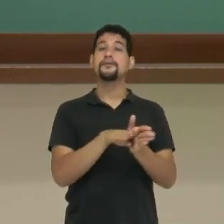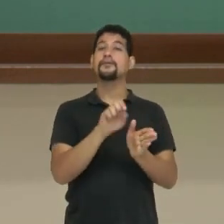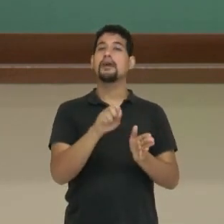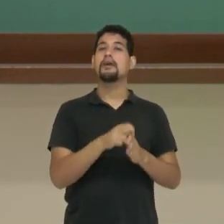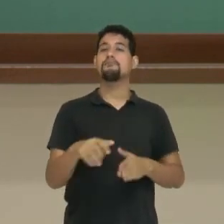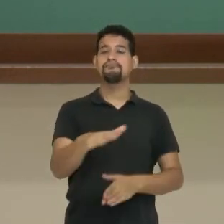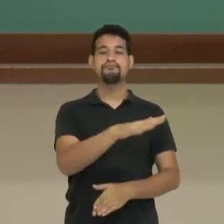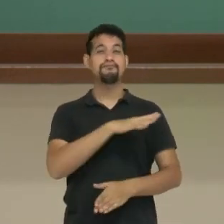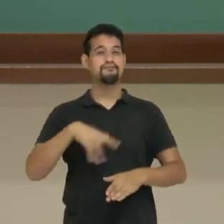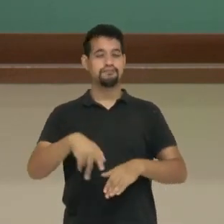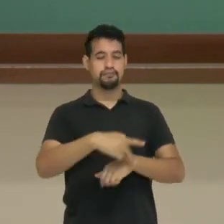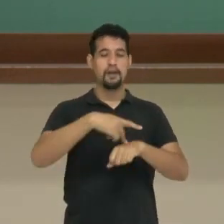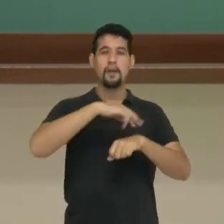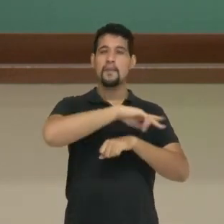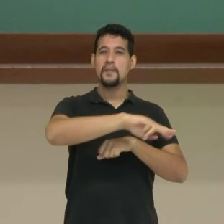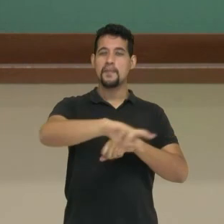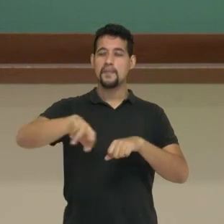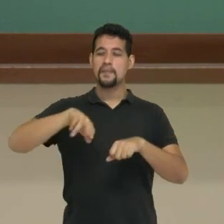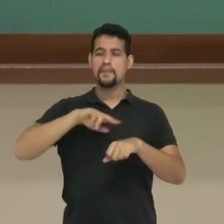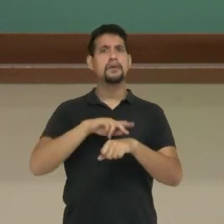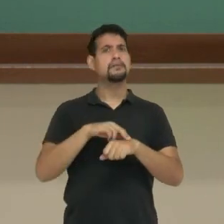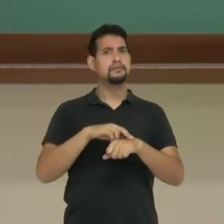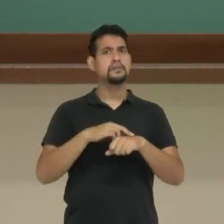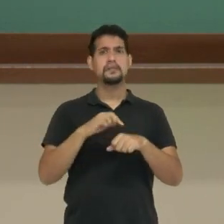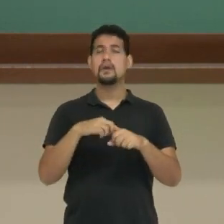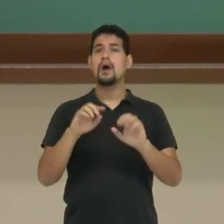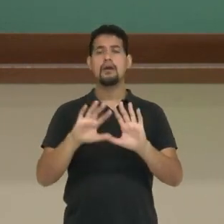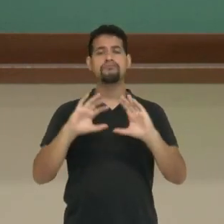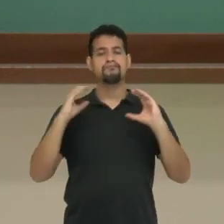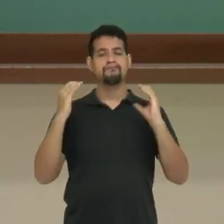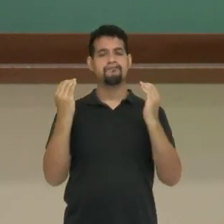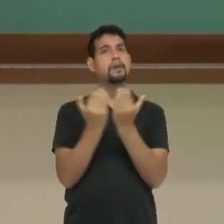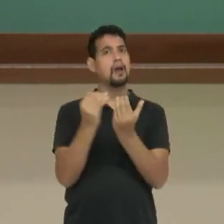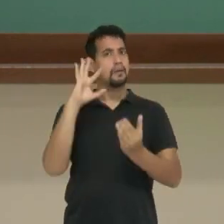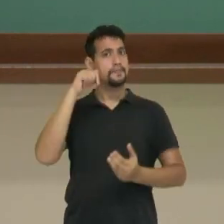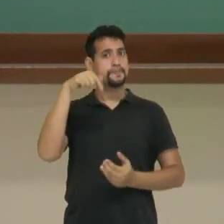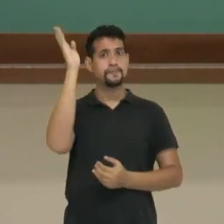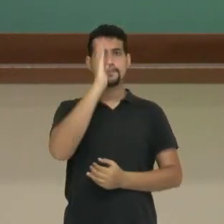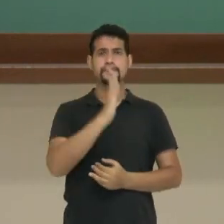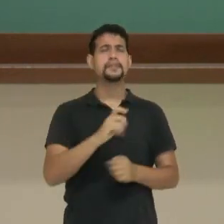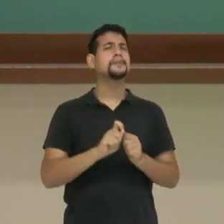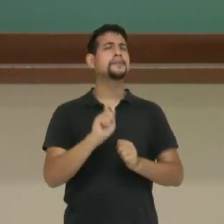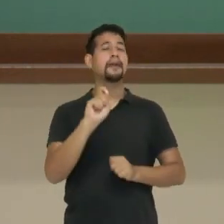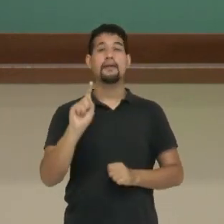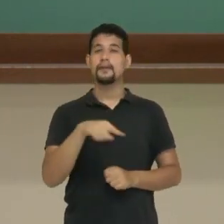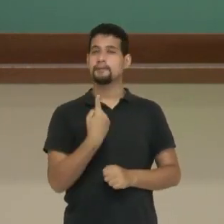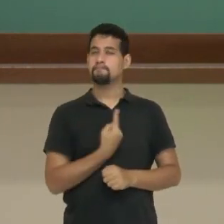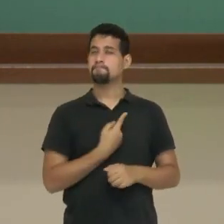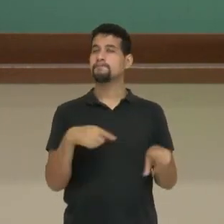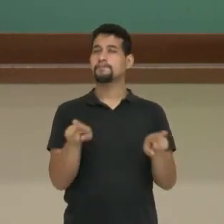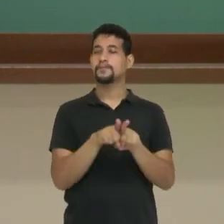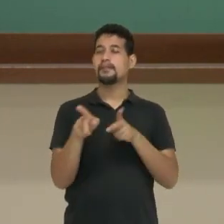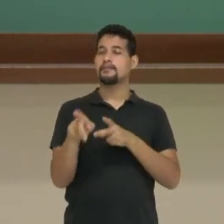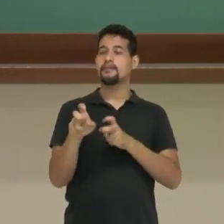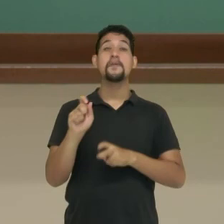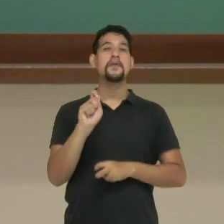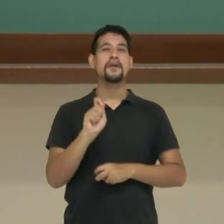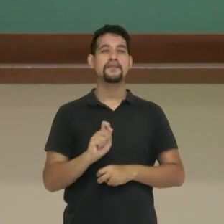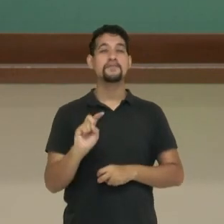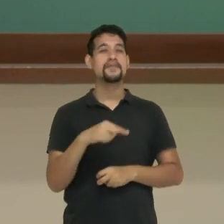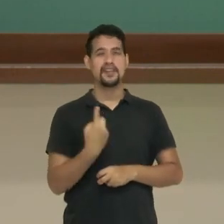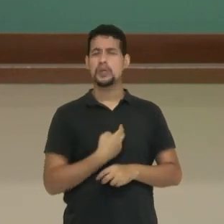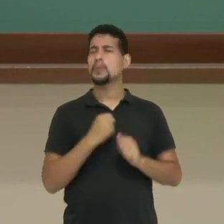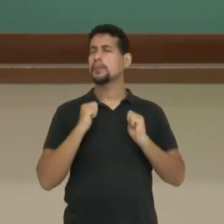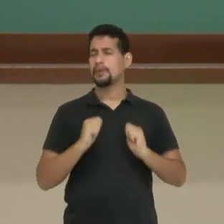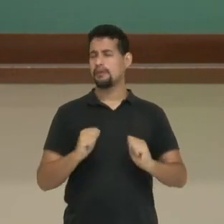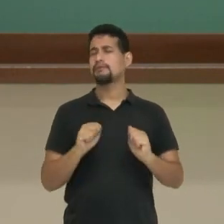âmbito internacional. Então, esse maior torneio acontece no Brasil. Isso faz com que a gente também perceba que nós podemos